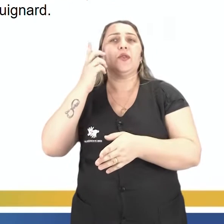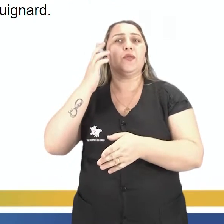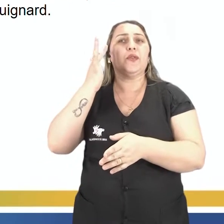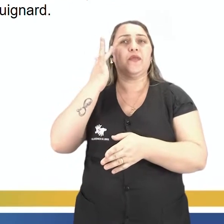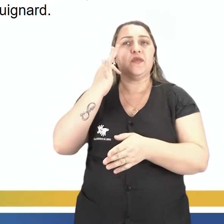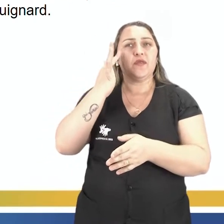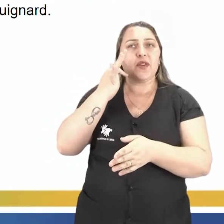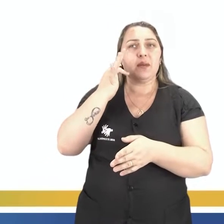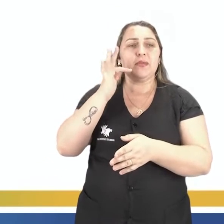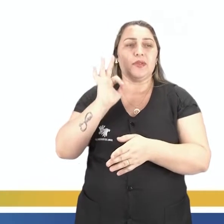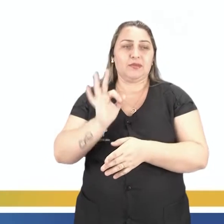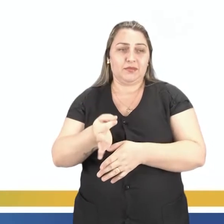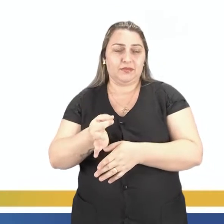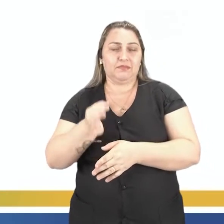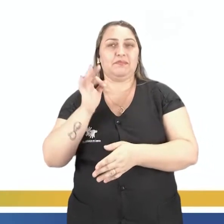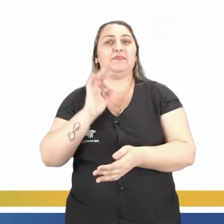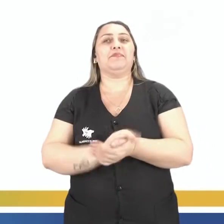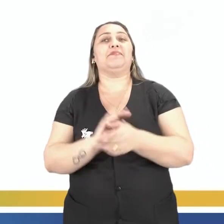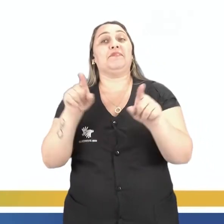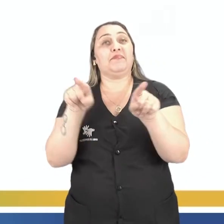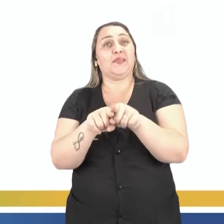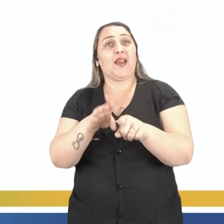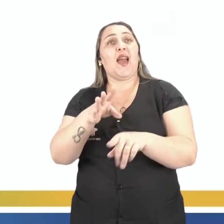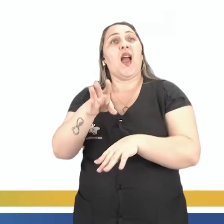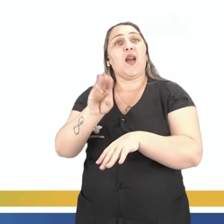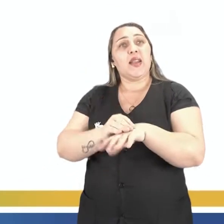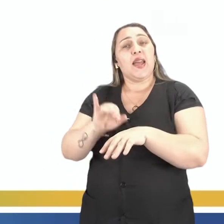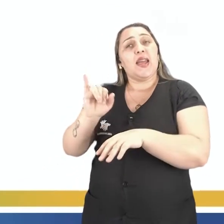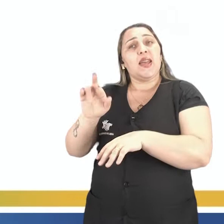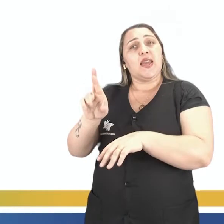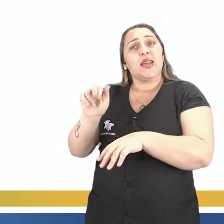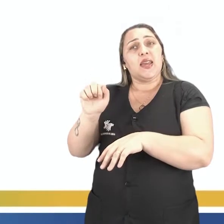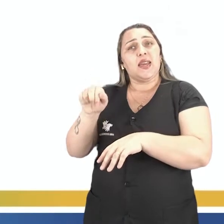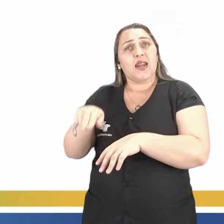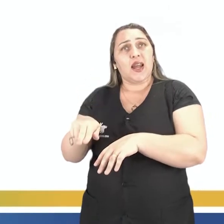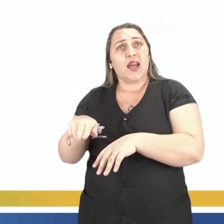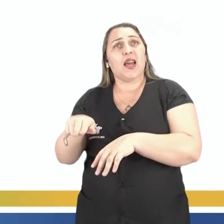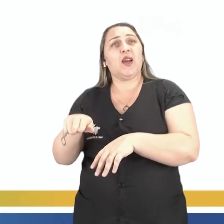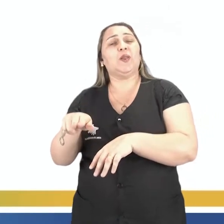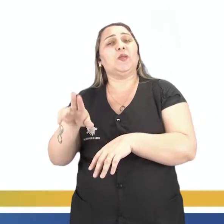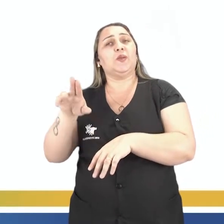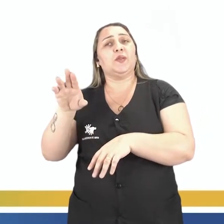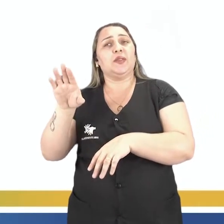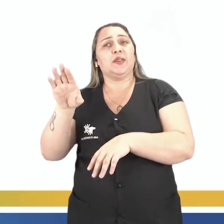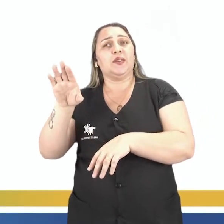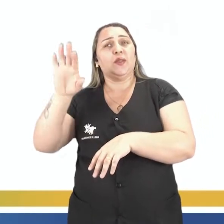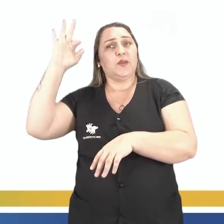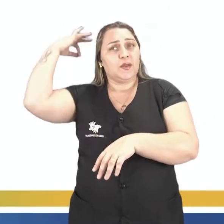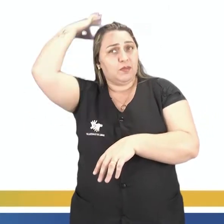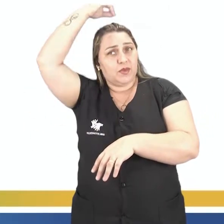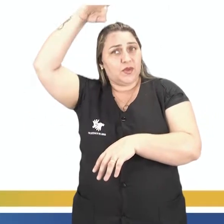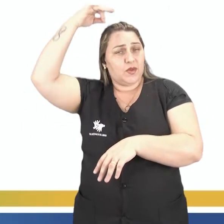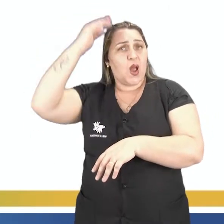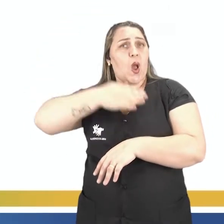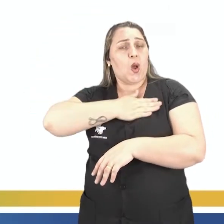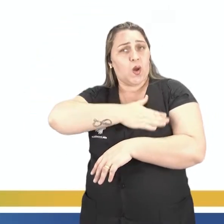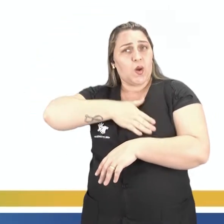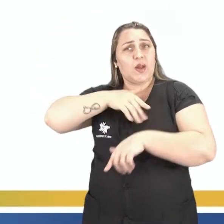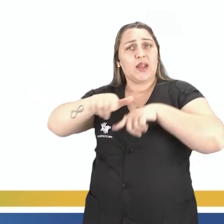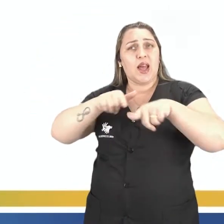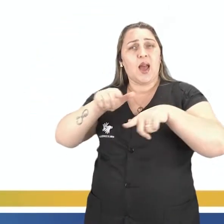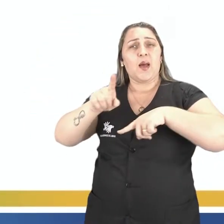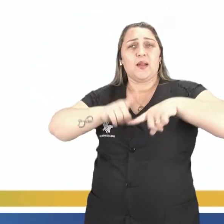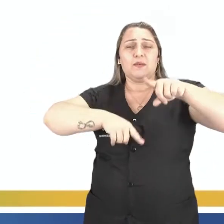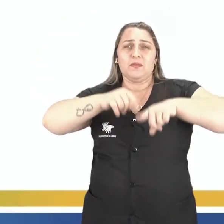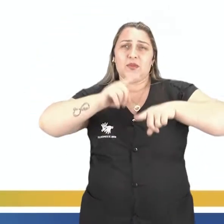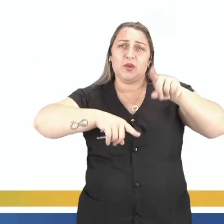certo? Vamos também conhecer o artista Irã do Espírito Santo. Isso mesmo, um artista que gosta de trabalhar com